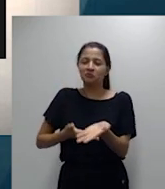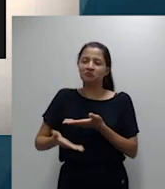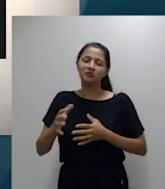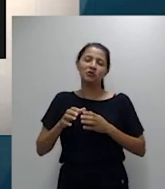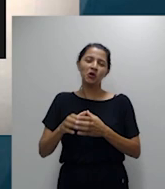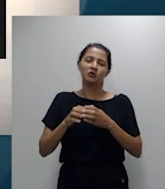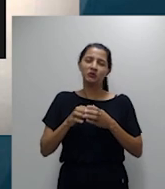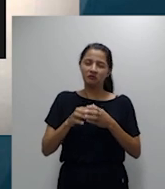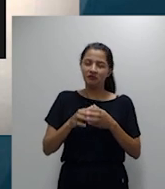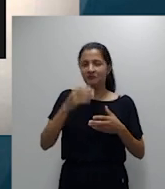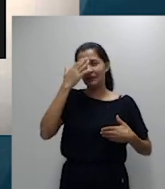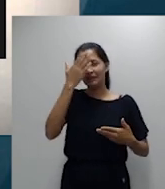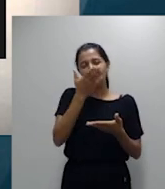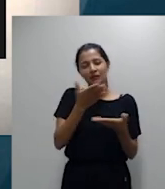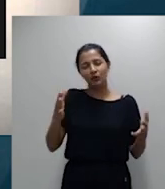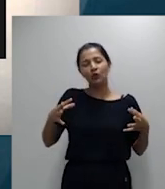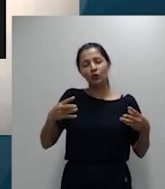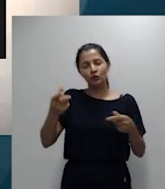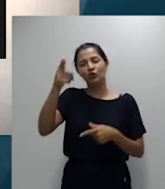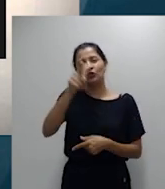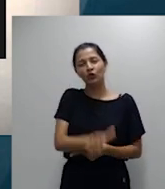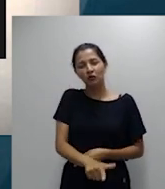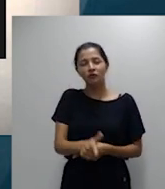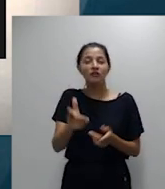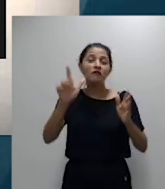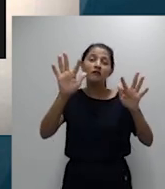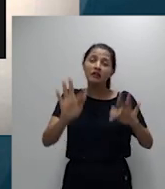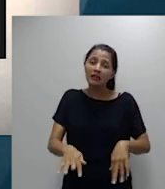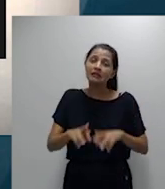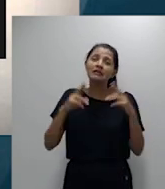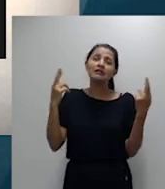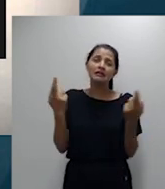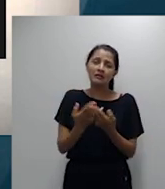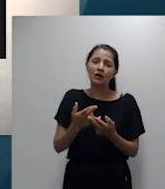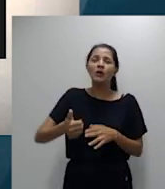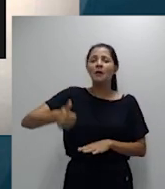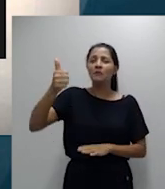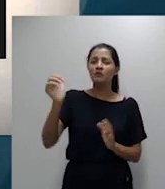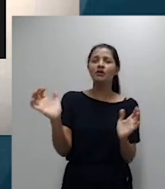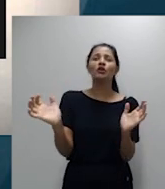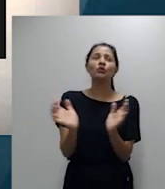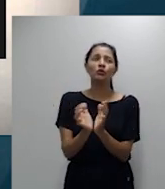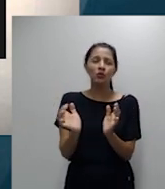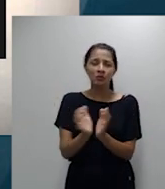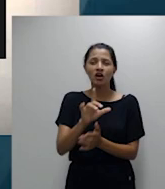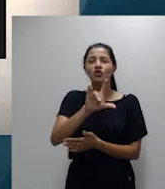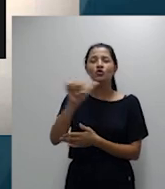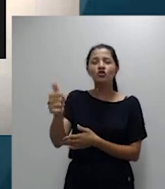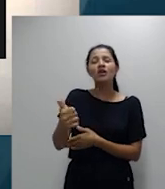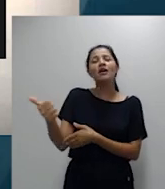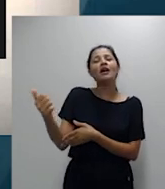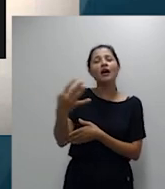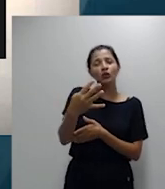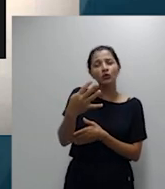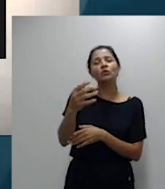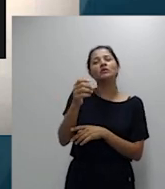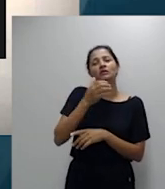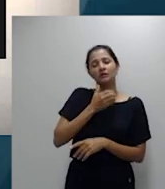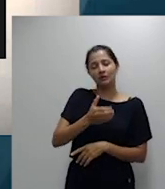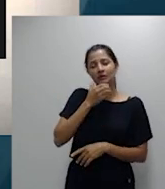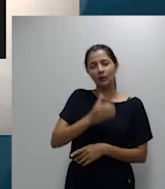Agradeço a todos mais uma vez está encerrada a sessão da primeira turma do dia 14/12